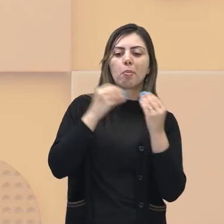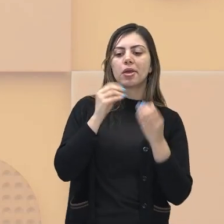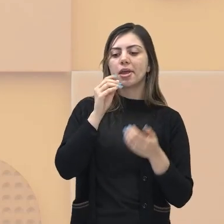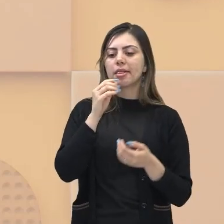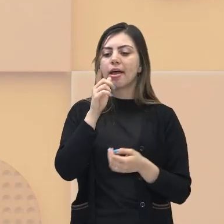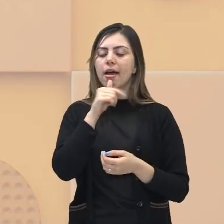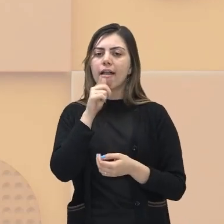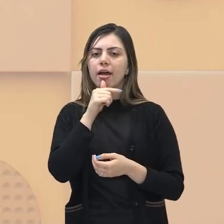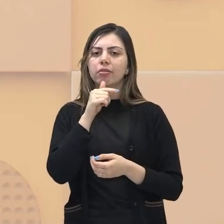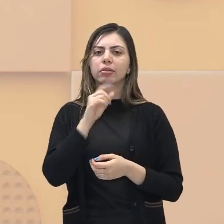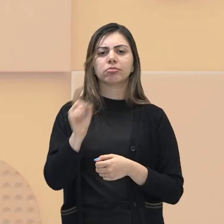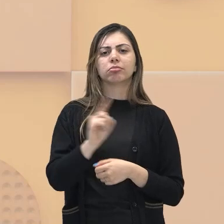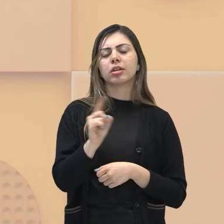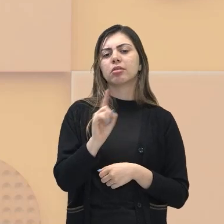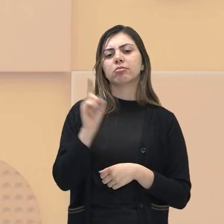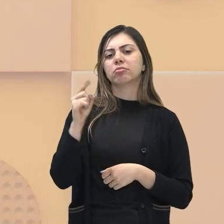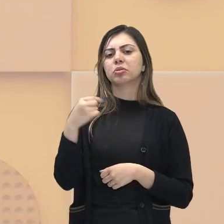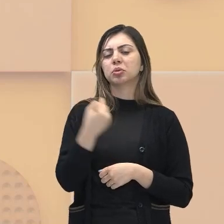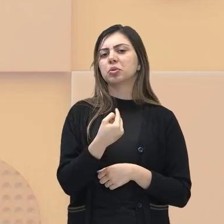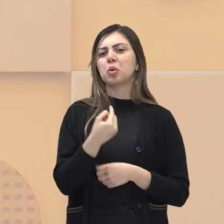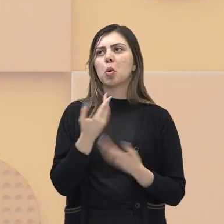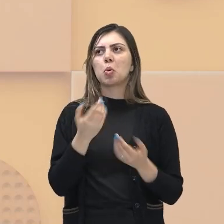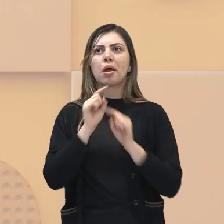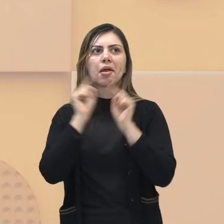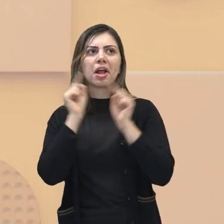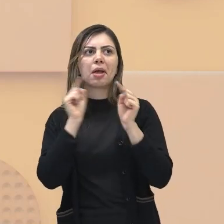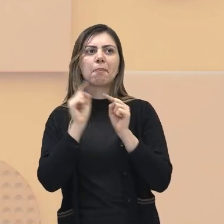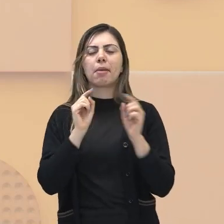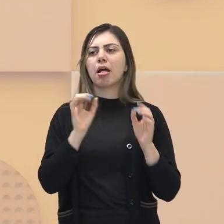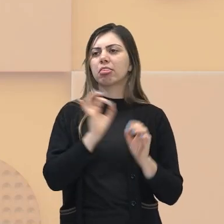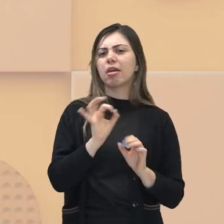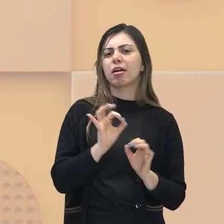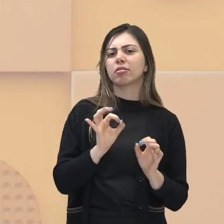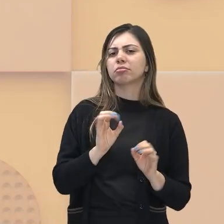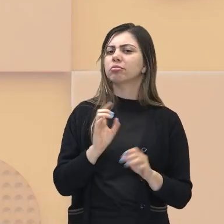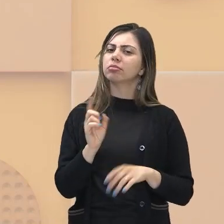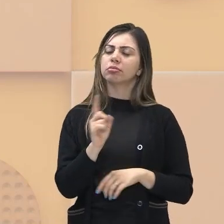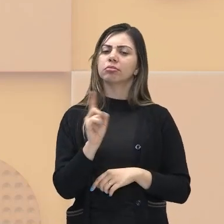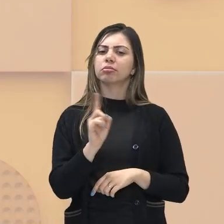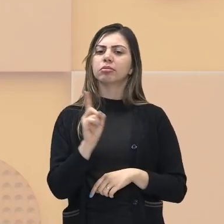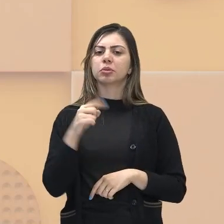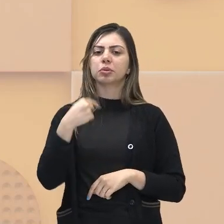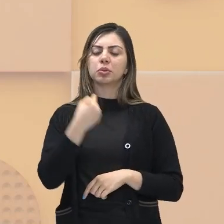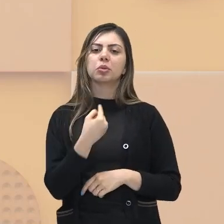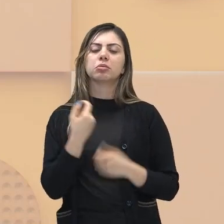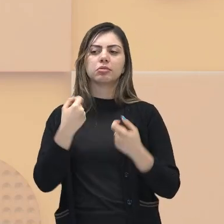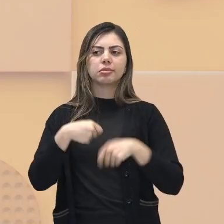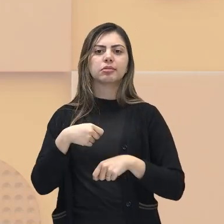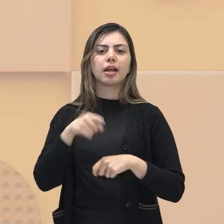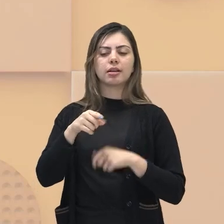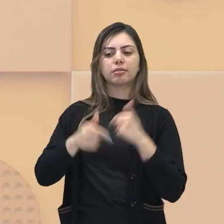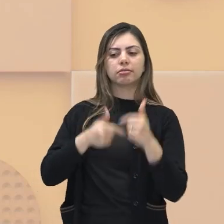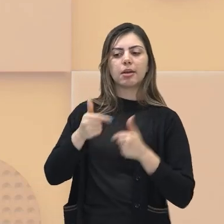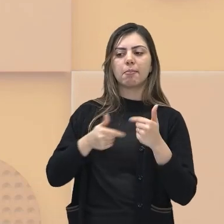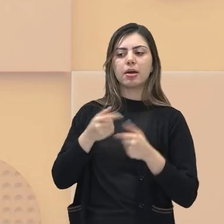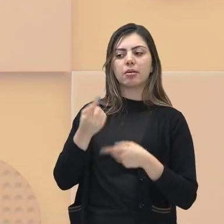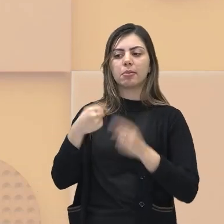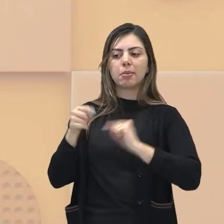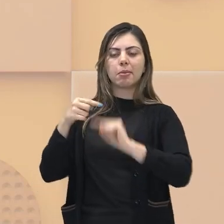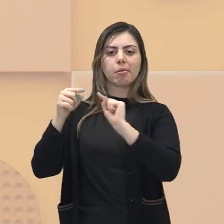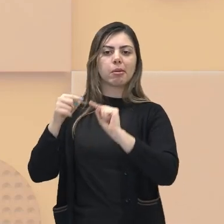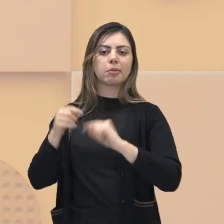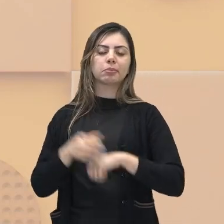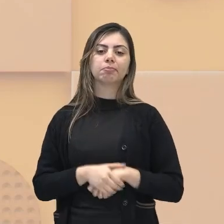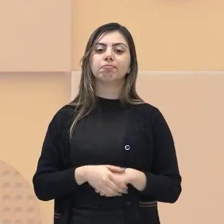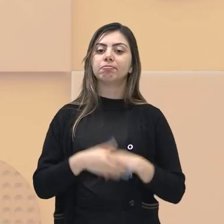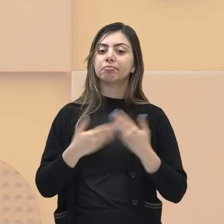determinados trabalhos sem questionar ou sem buscar formas melhores de executar determinados trabalhos. Então,